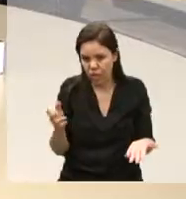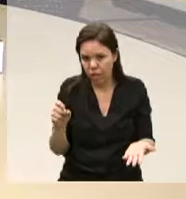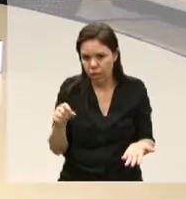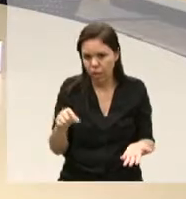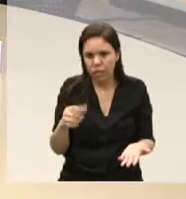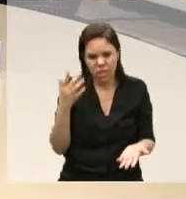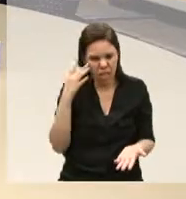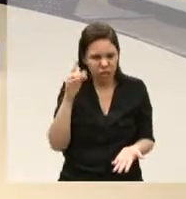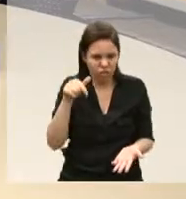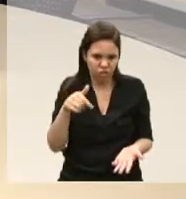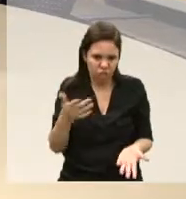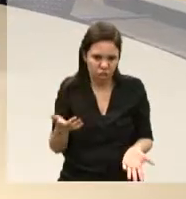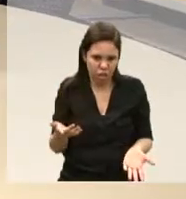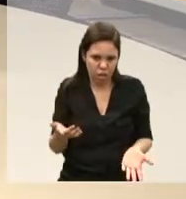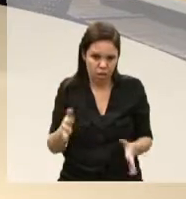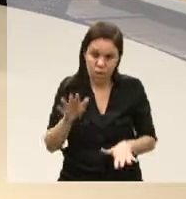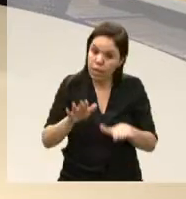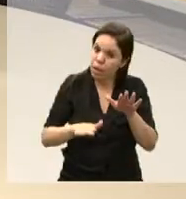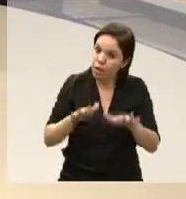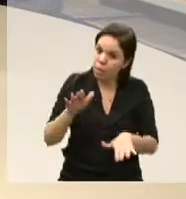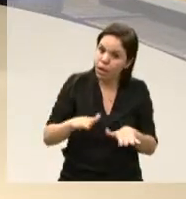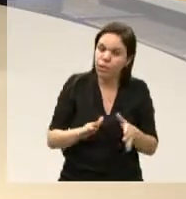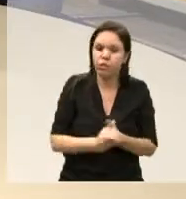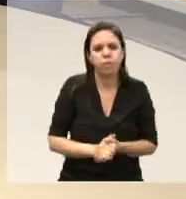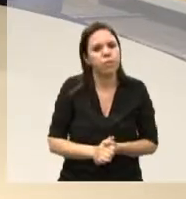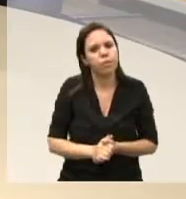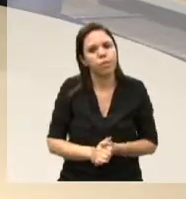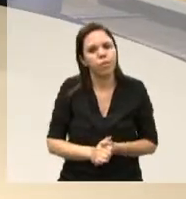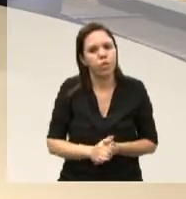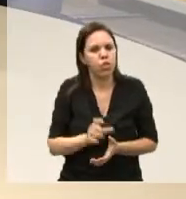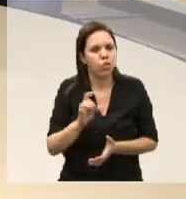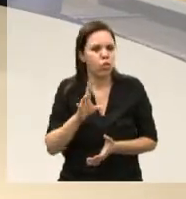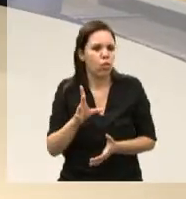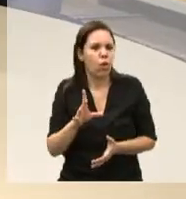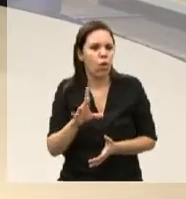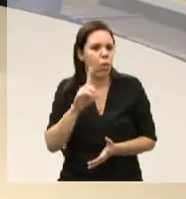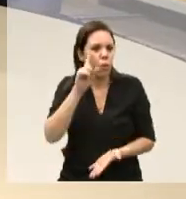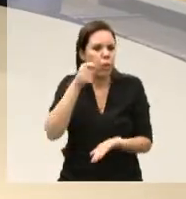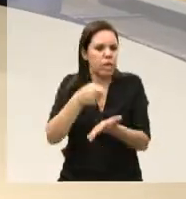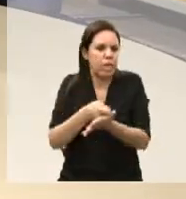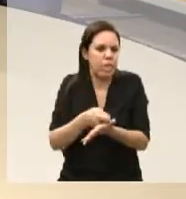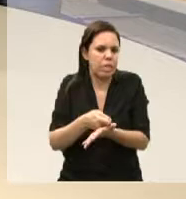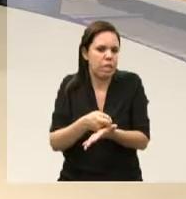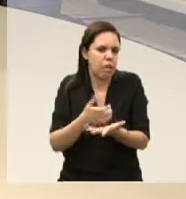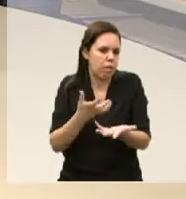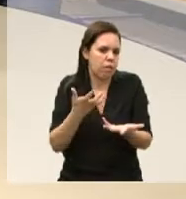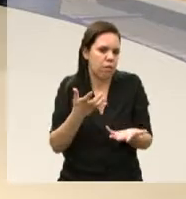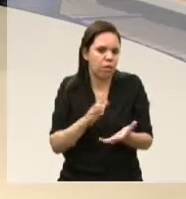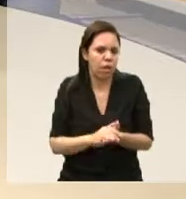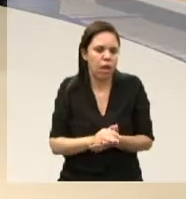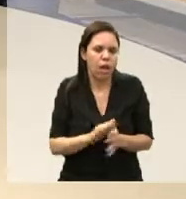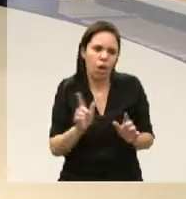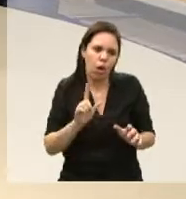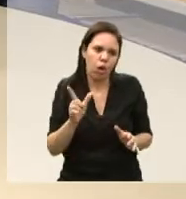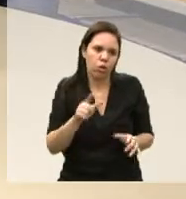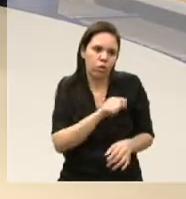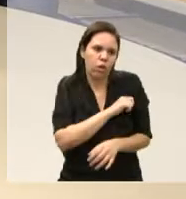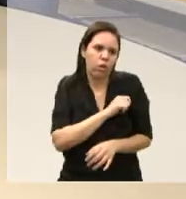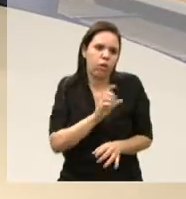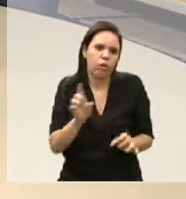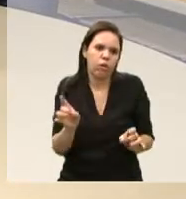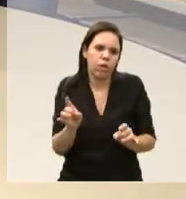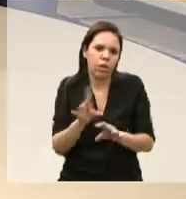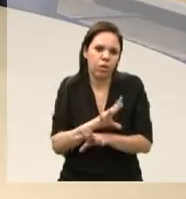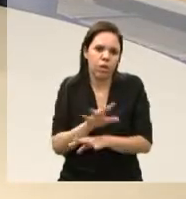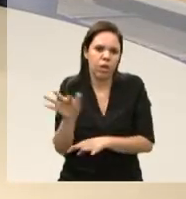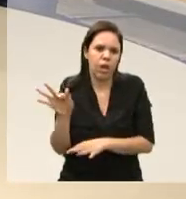Não. Eu acho que isso depende só de uma postura, né? Claro que quando o aluno termina a universidade, em